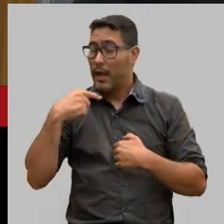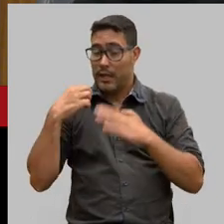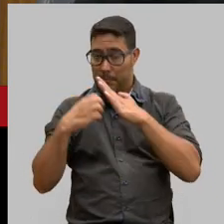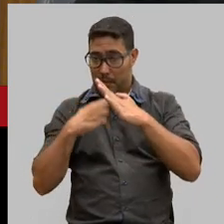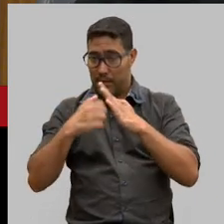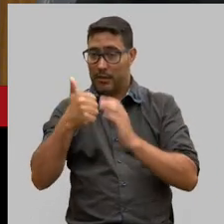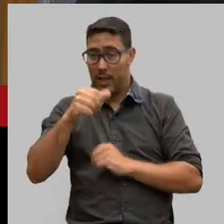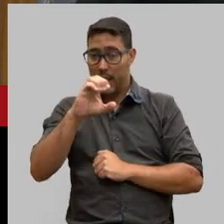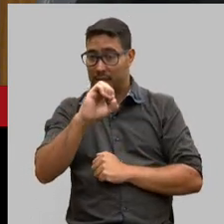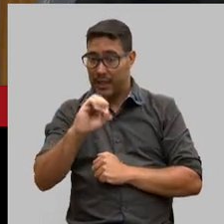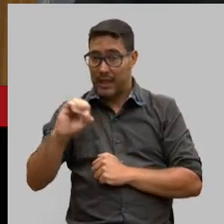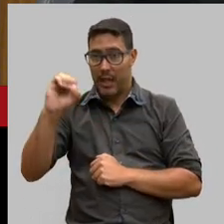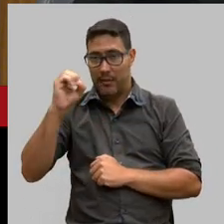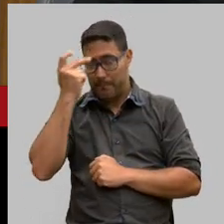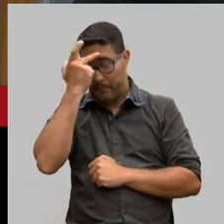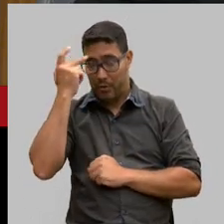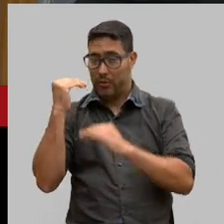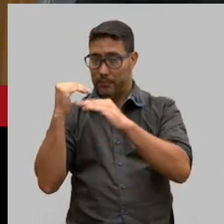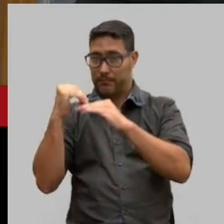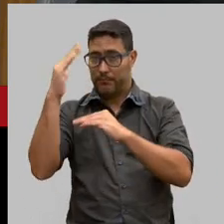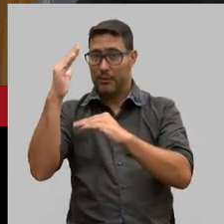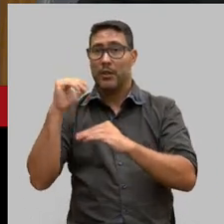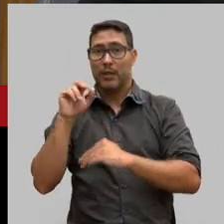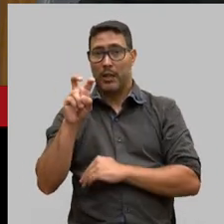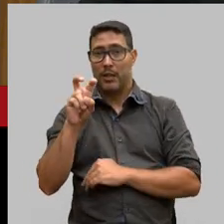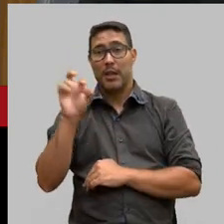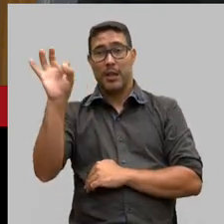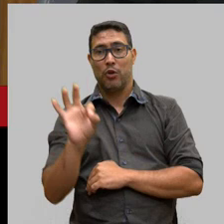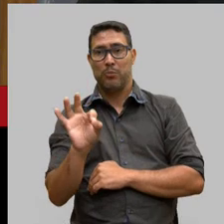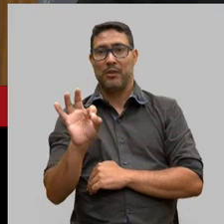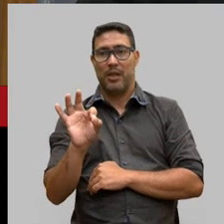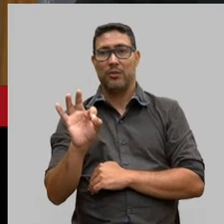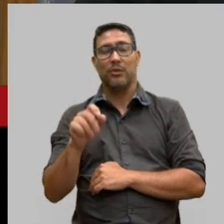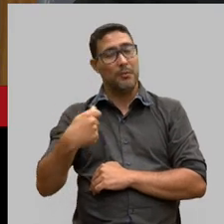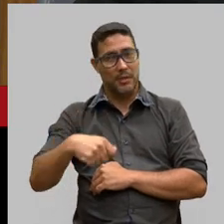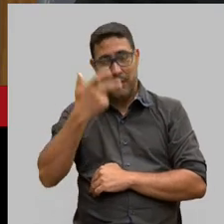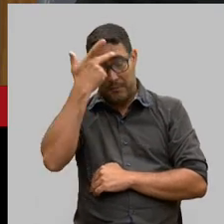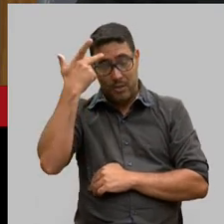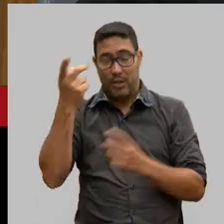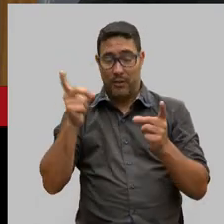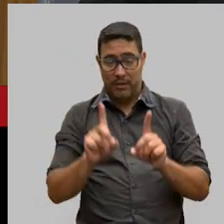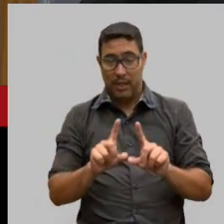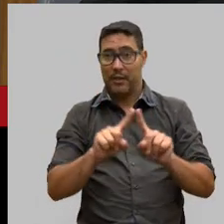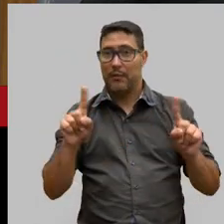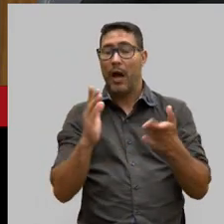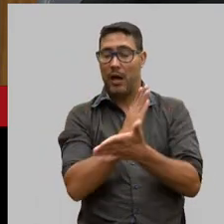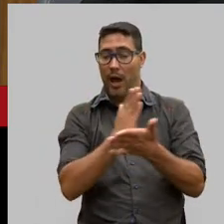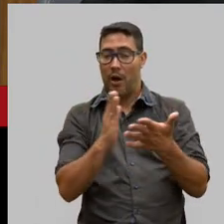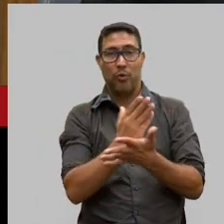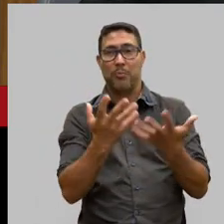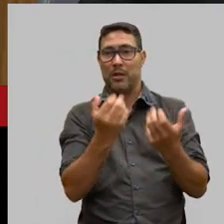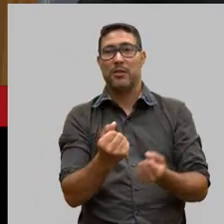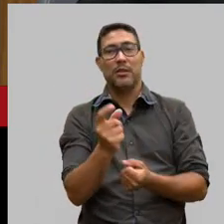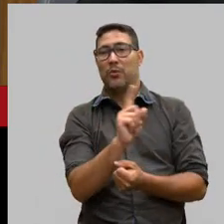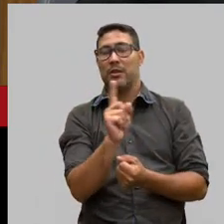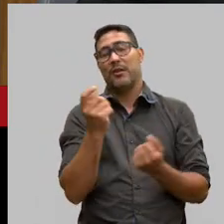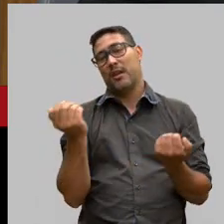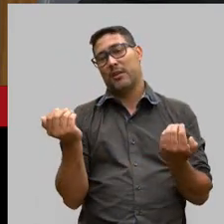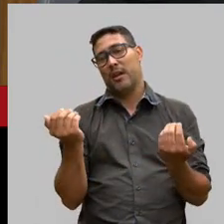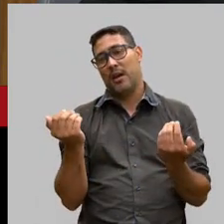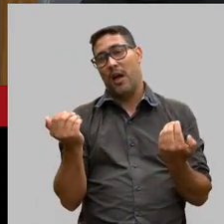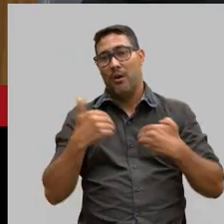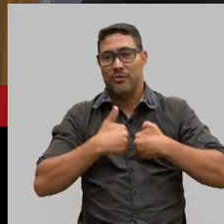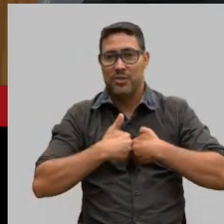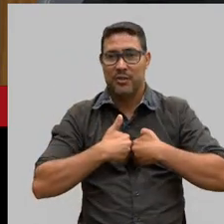que o autismo ele também o autista ele é invisibilizado porque a empresa muitas vezes ela quer só fechar aquela meta ele só vê a